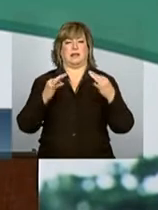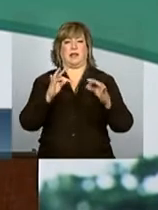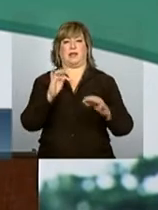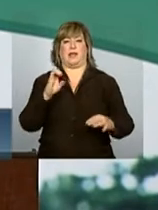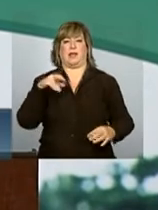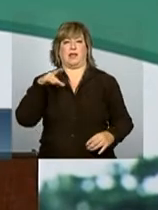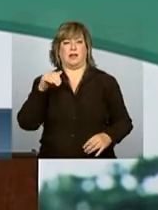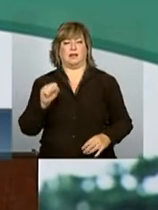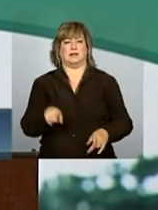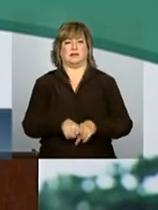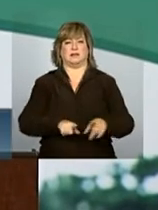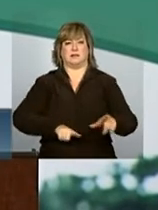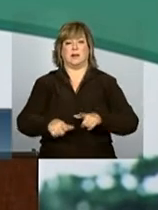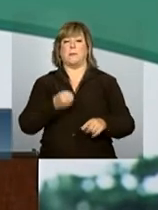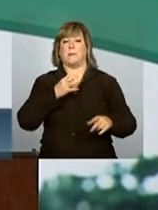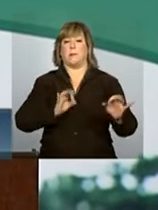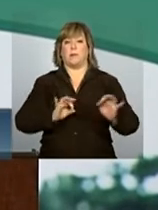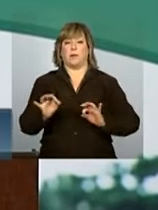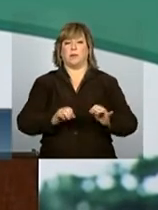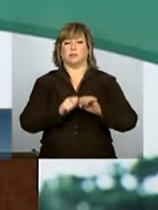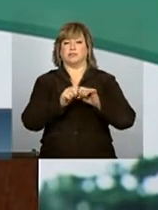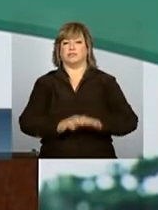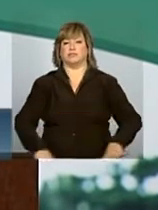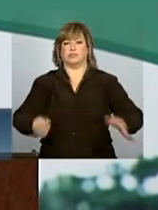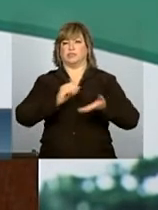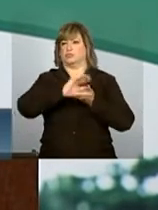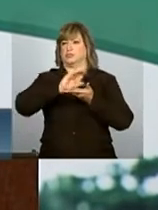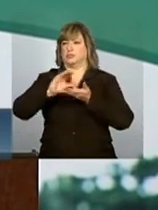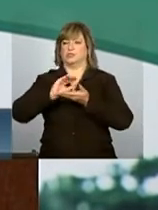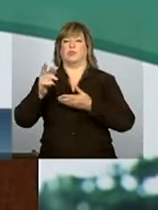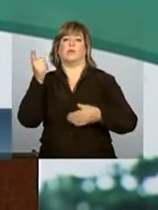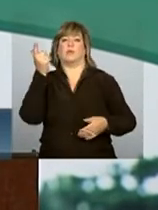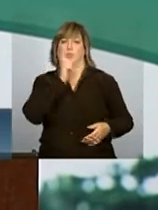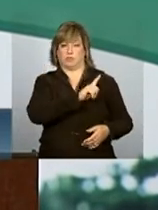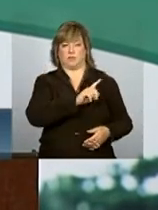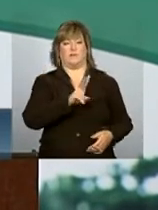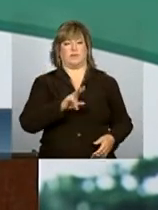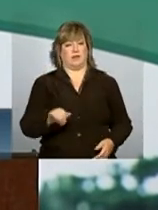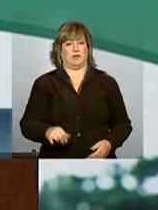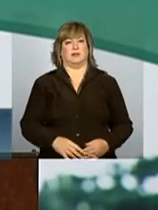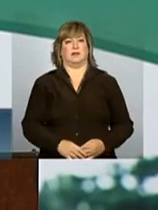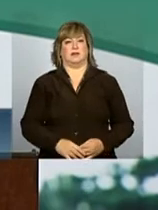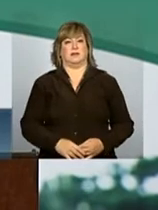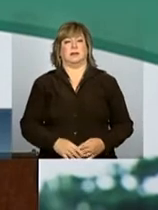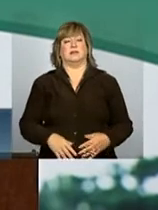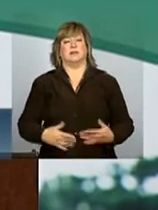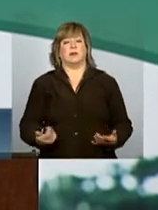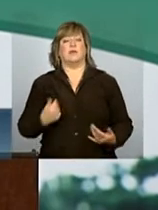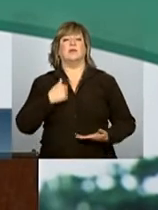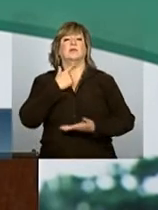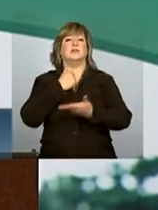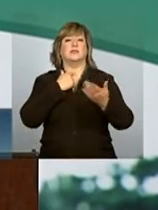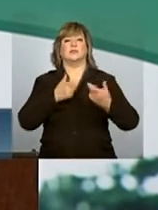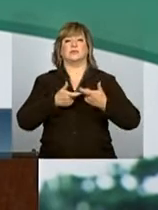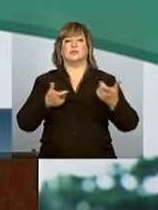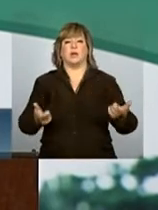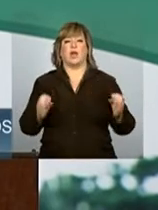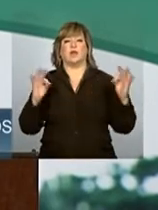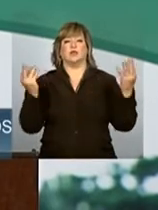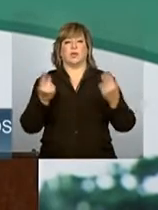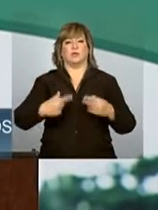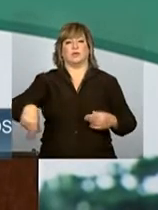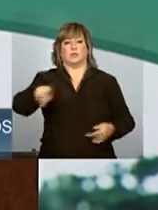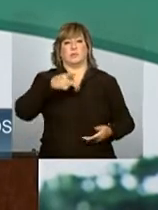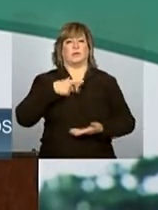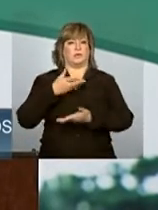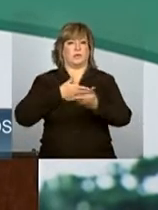através de bons projetos, a descentralização desse recurso acontecerá por mérito. Enfim, desejo sucesso a todos os